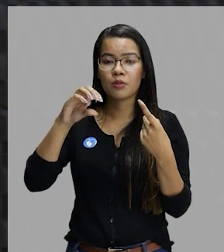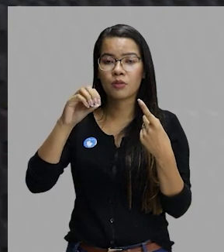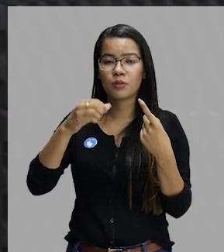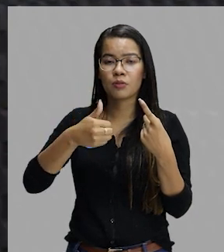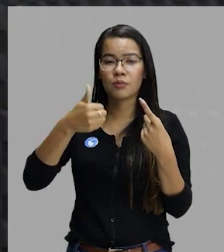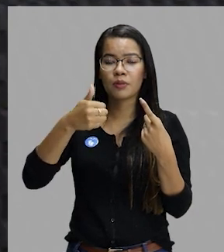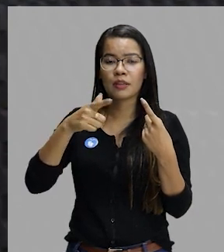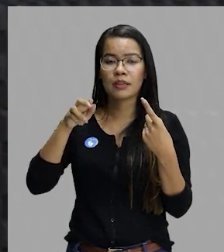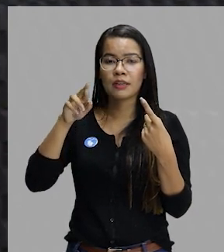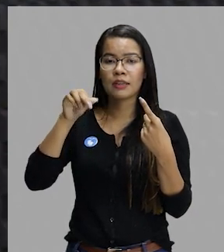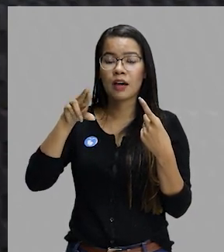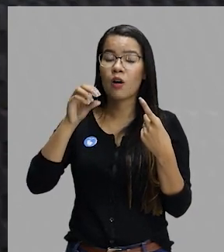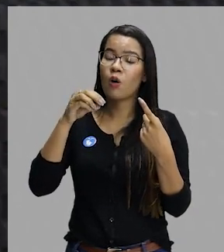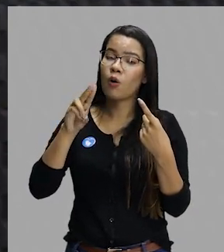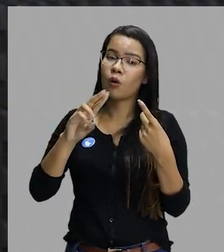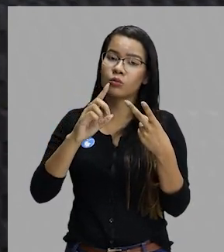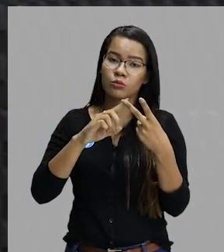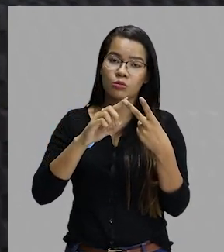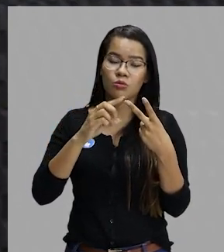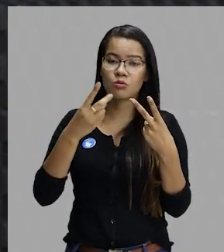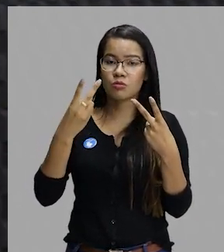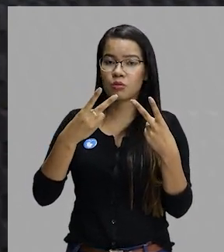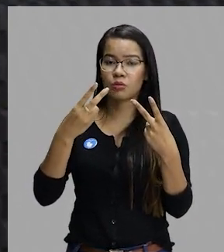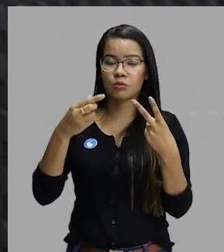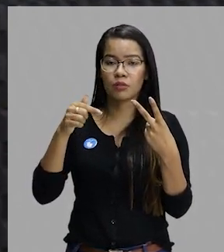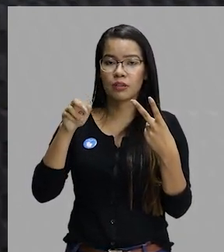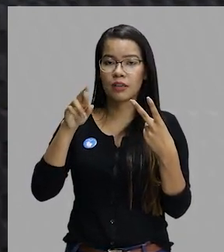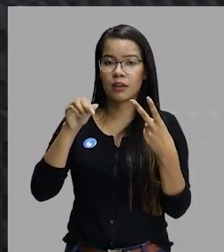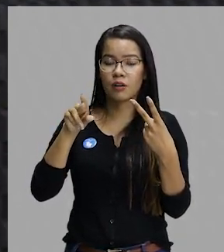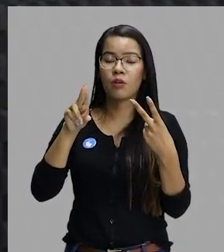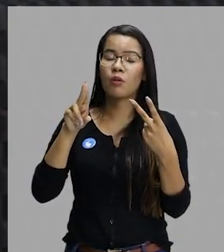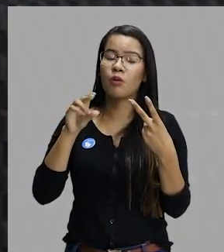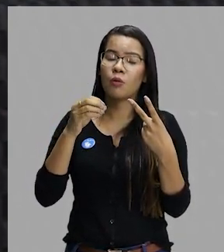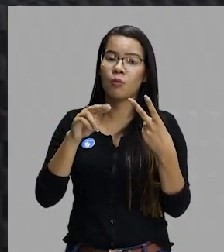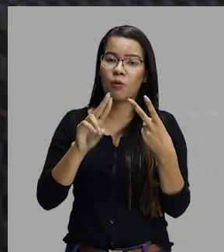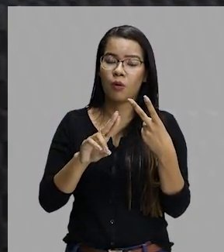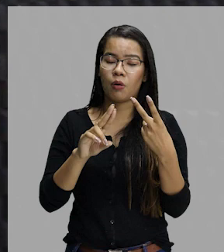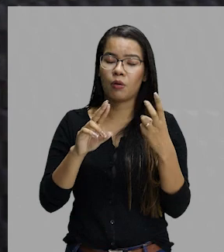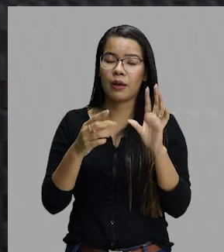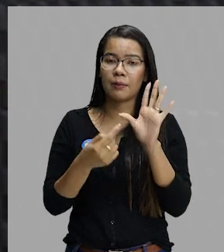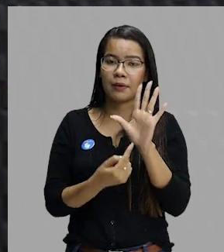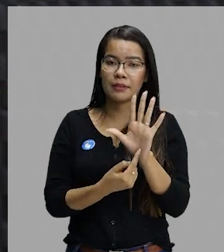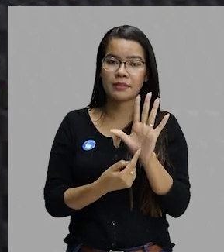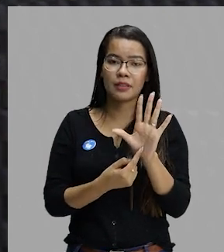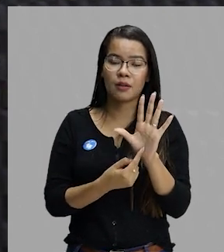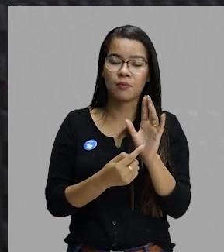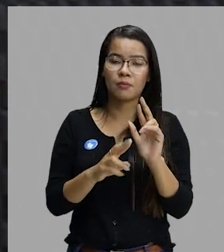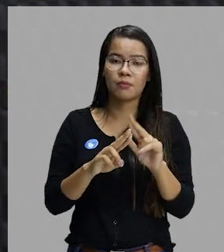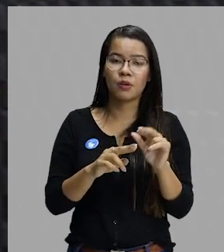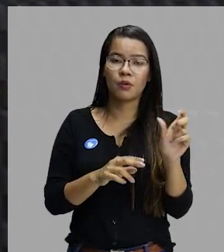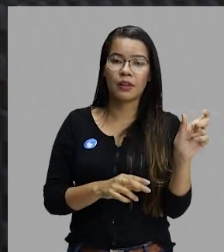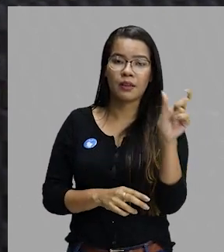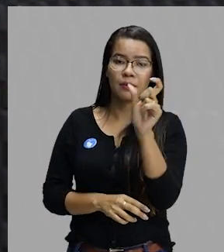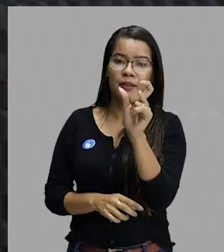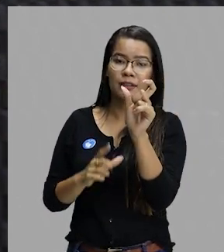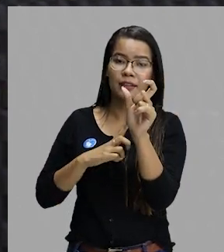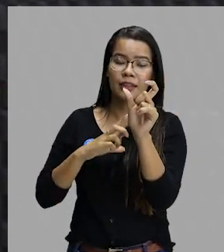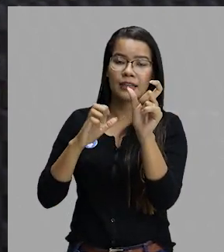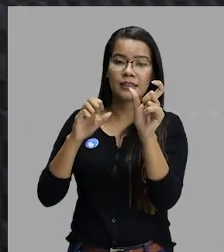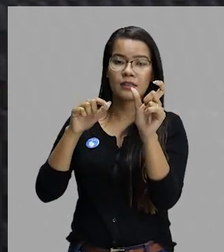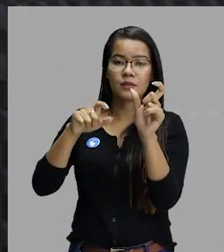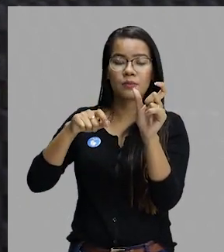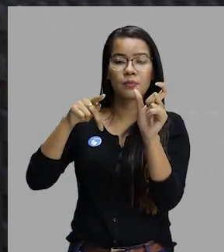por um polinômio do segundo grau. Você pode representar essa relação por um elemento que tem um expoente ou